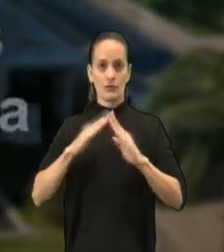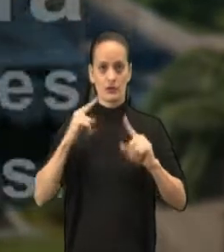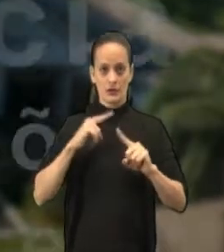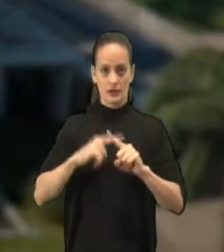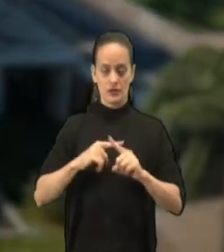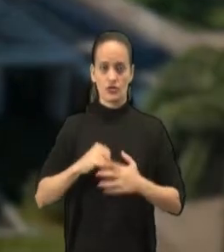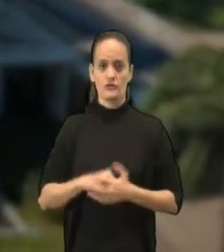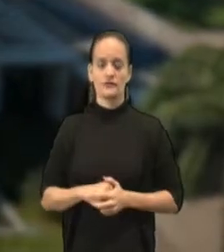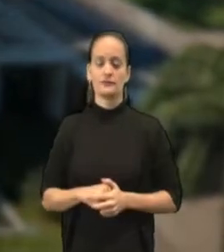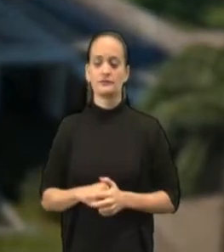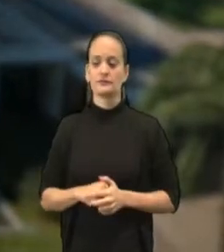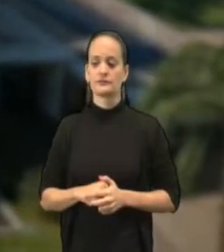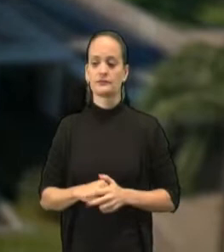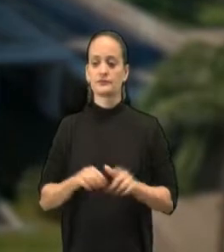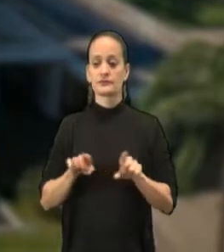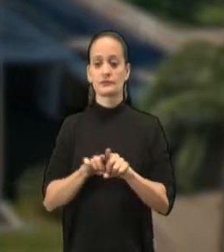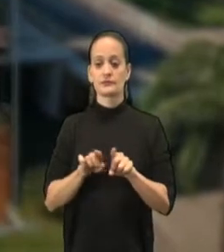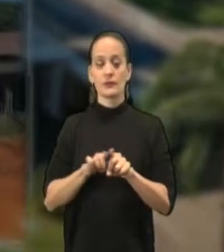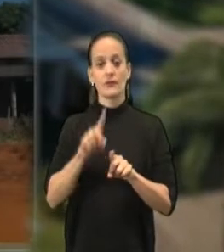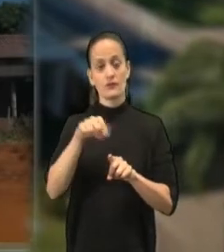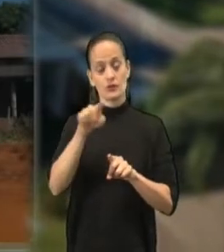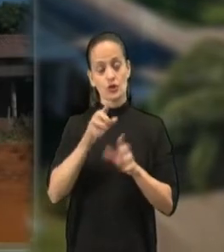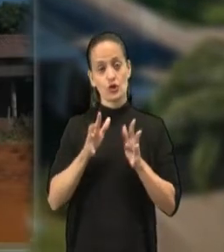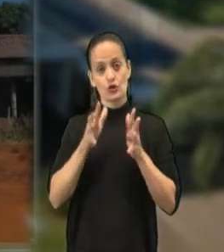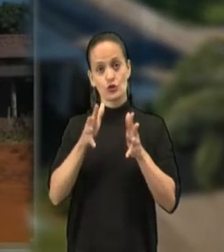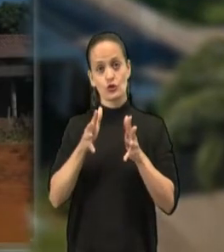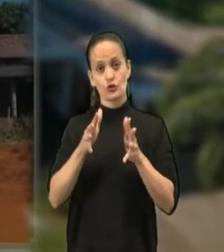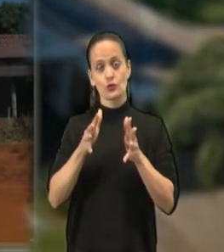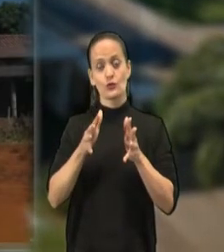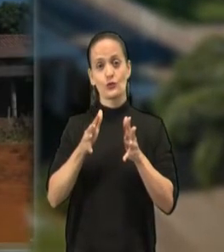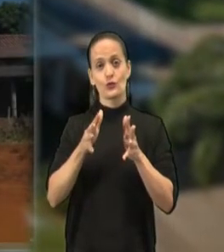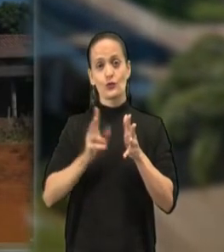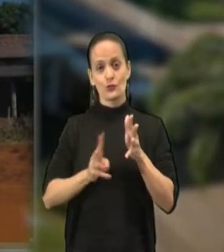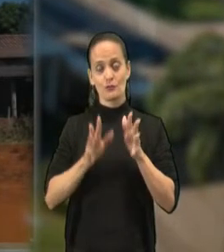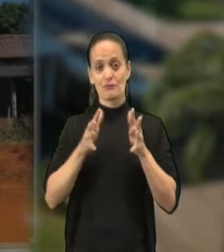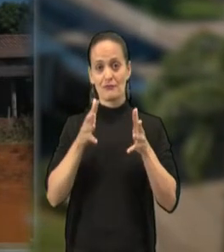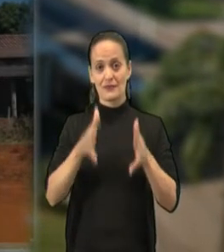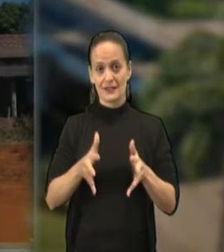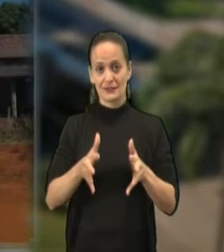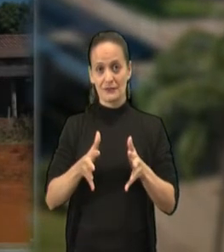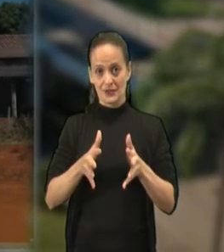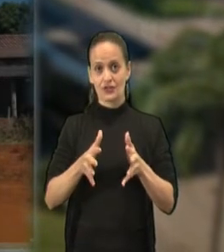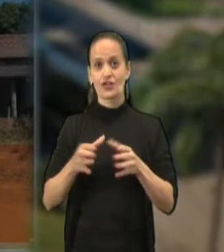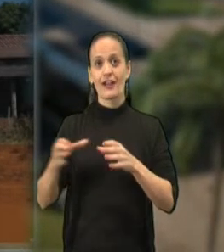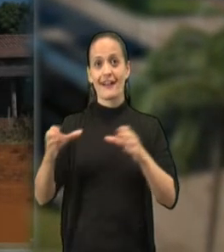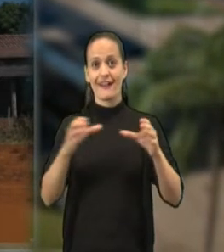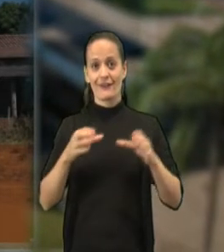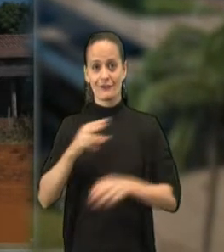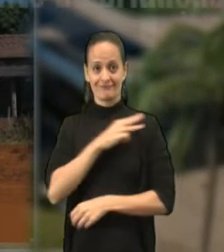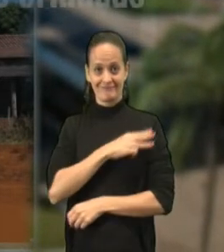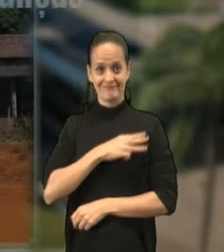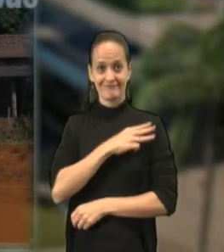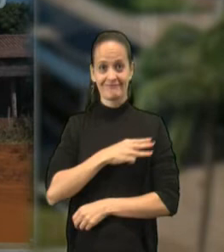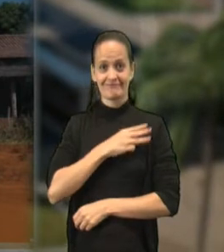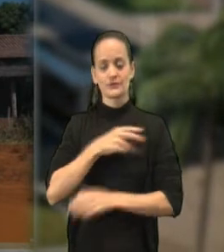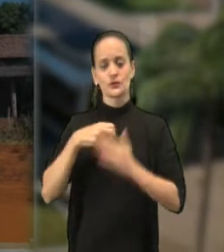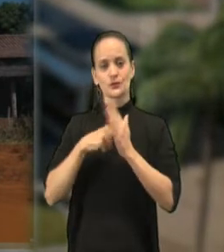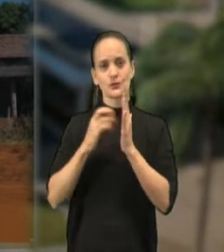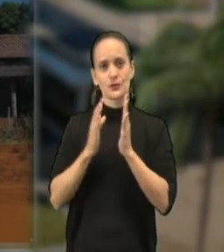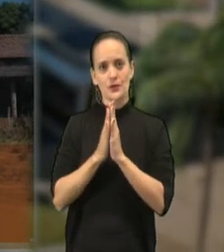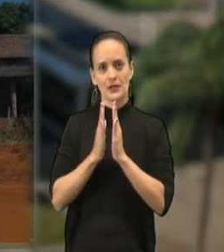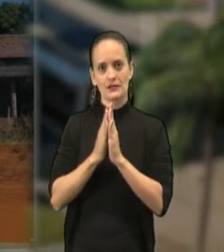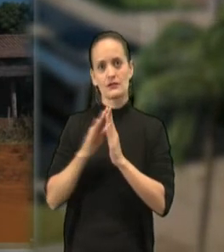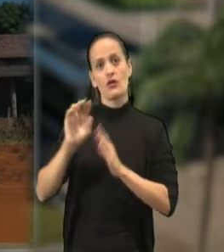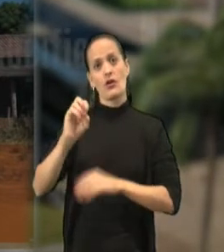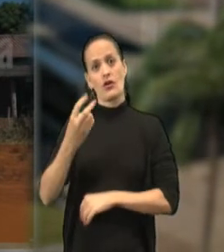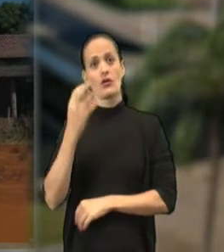Igreja. Continue participando do Projeto Cavalcante por meio de sua oração, do apadrinhamento